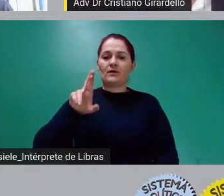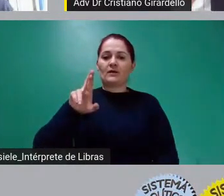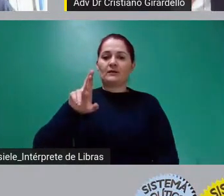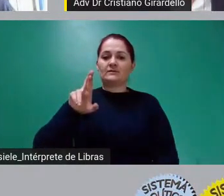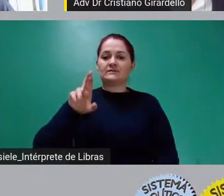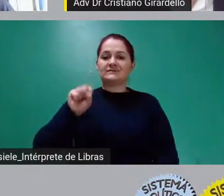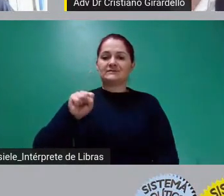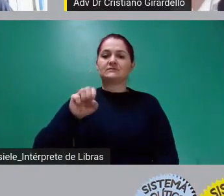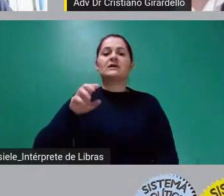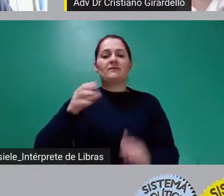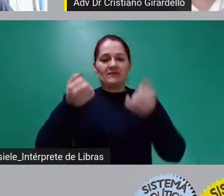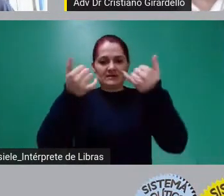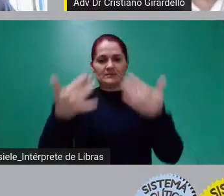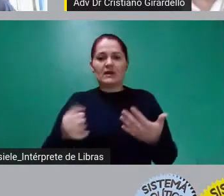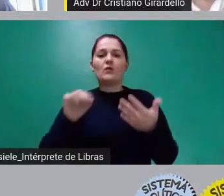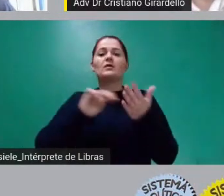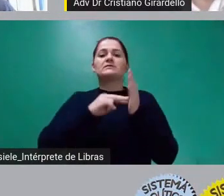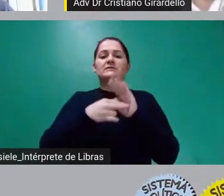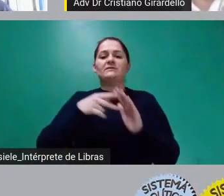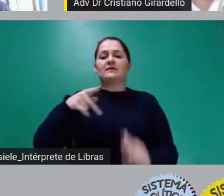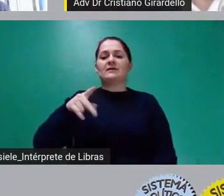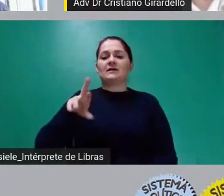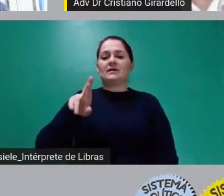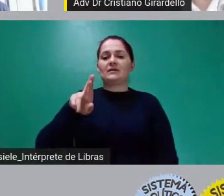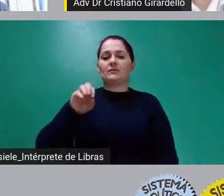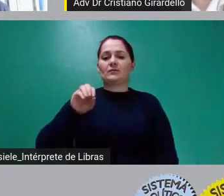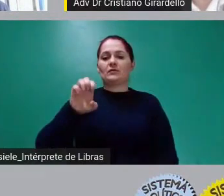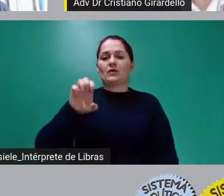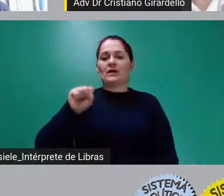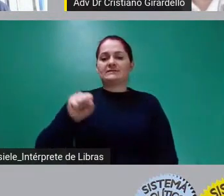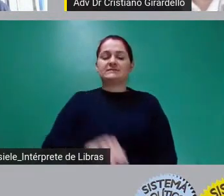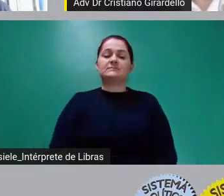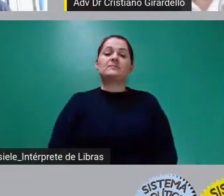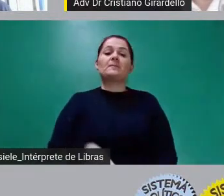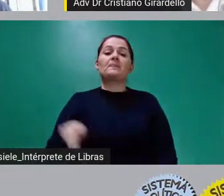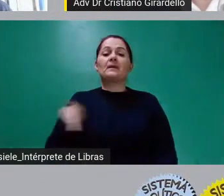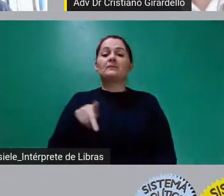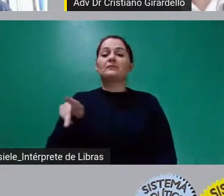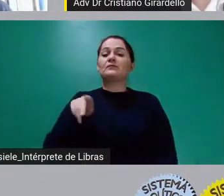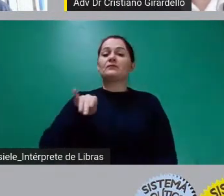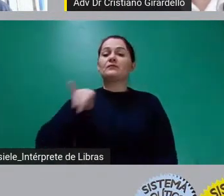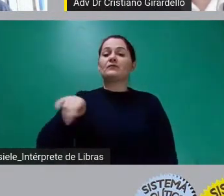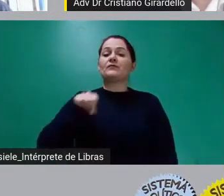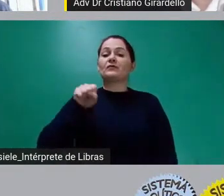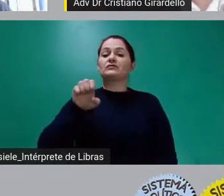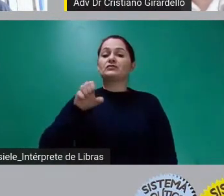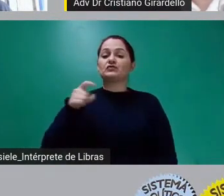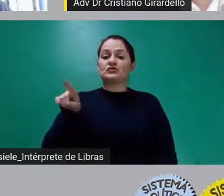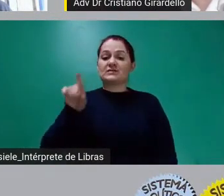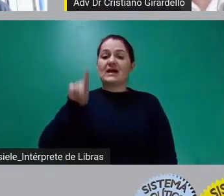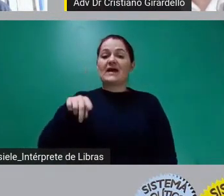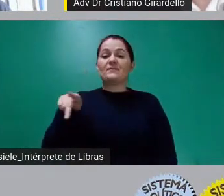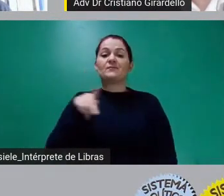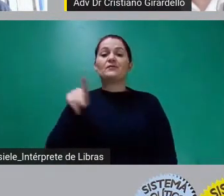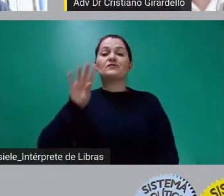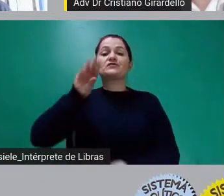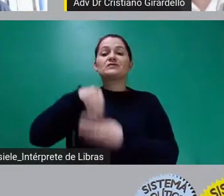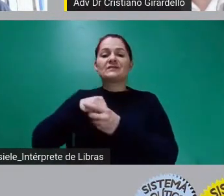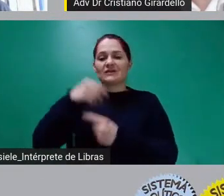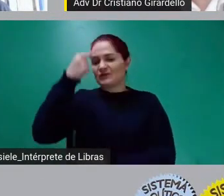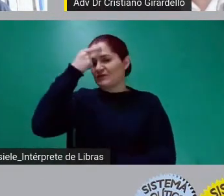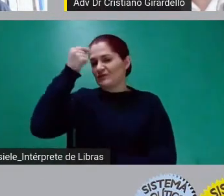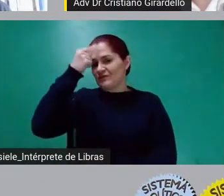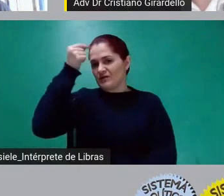PROES. O professor José Menezes Gomes é professor do curso de Economia em Santana